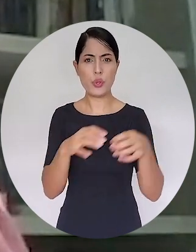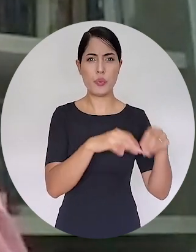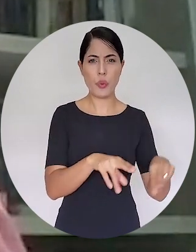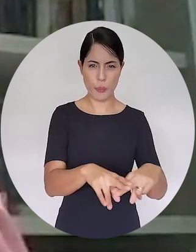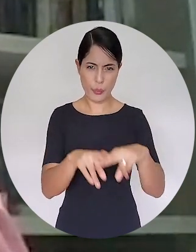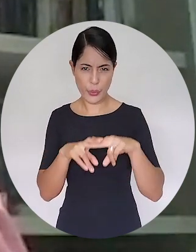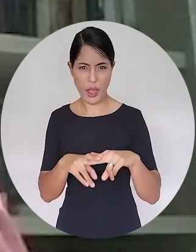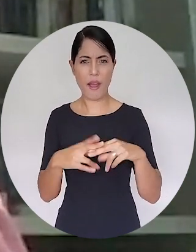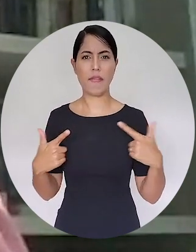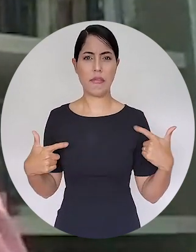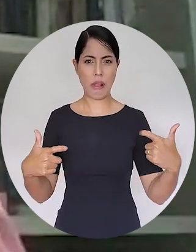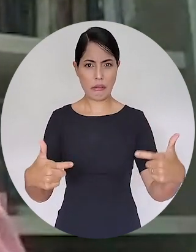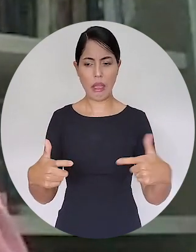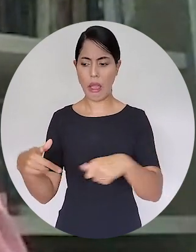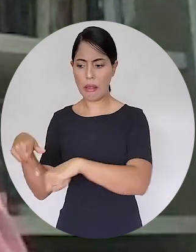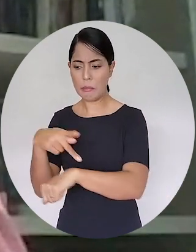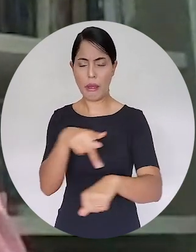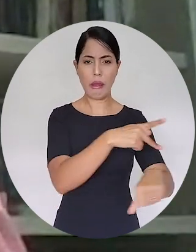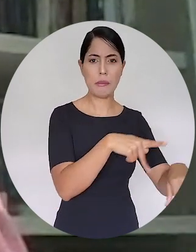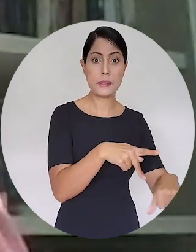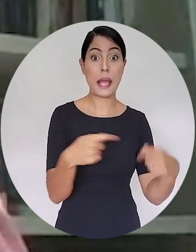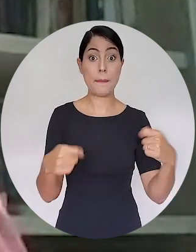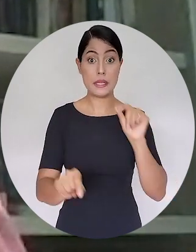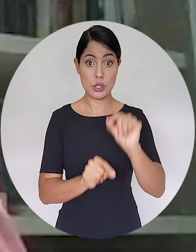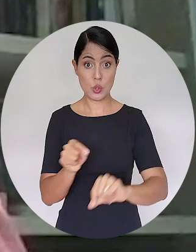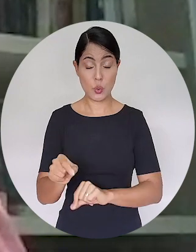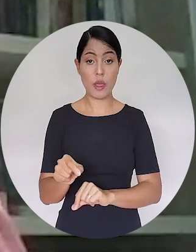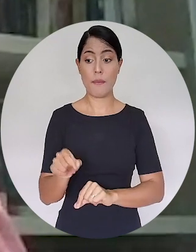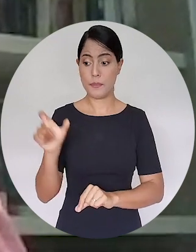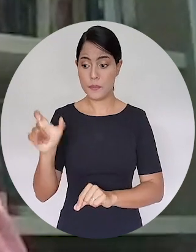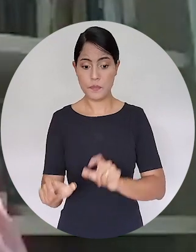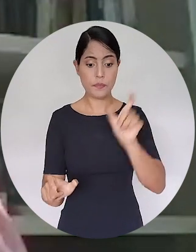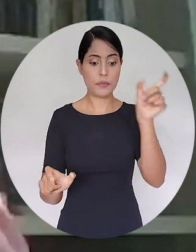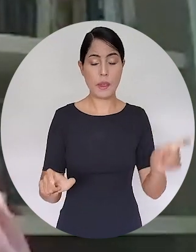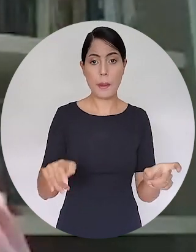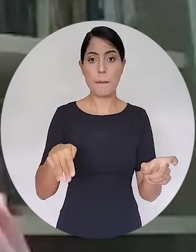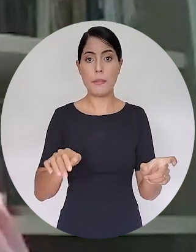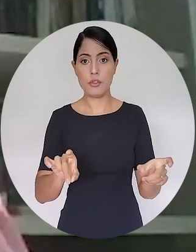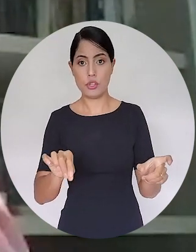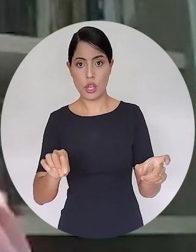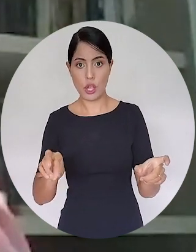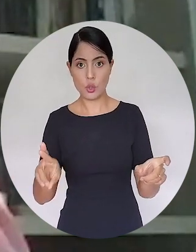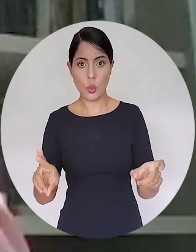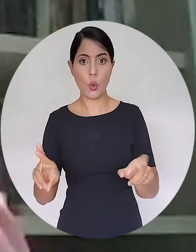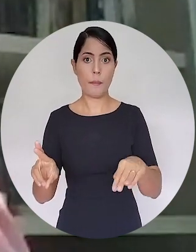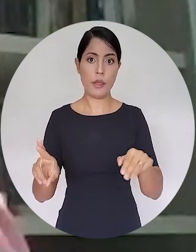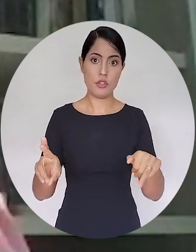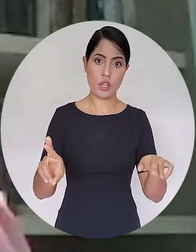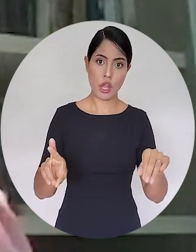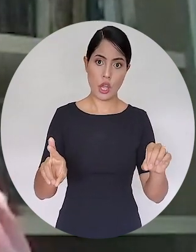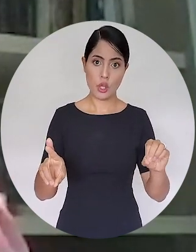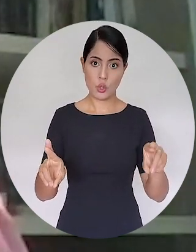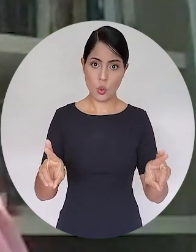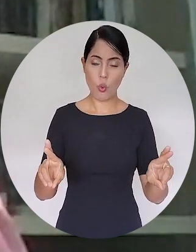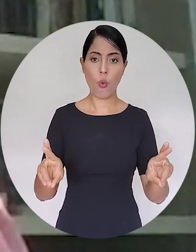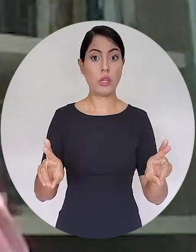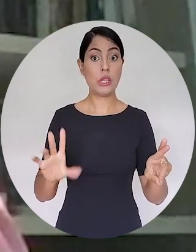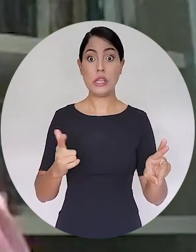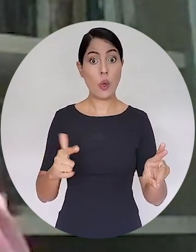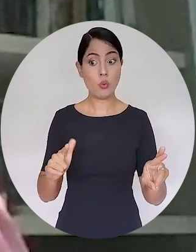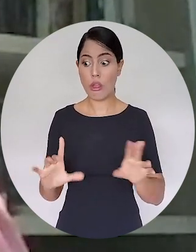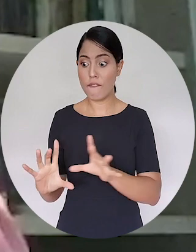prejudicados numa disputa, numa guerra, em algum país, e aí você tem um mediador que não está ligado a nenhuma das